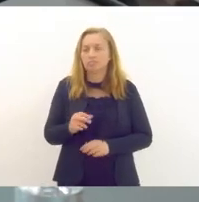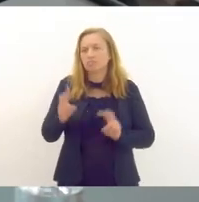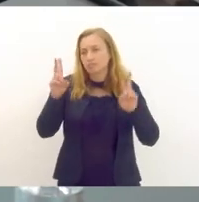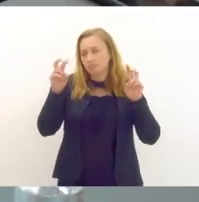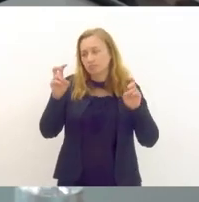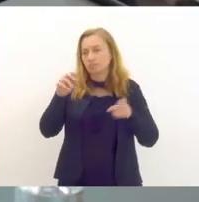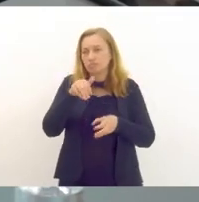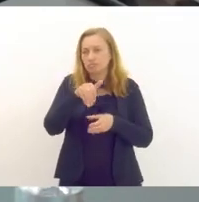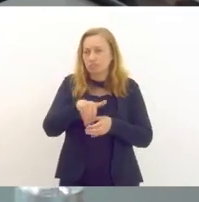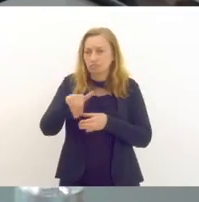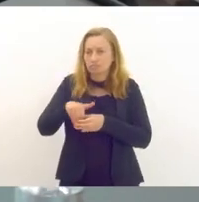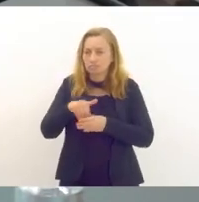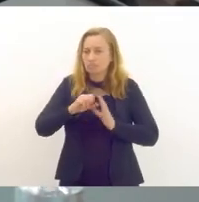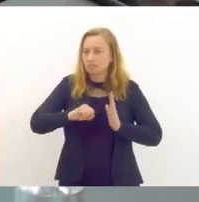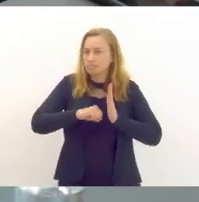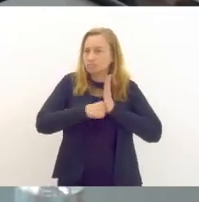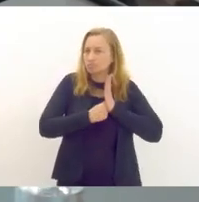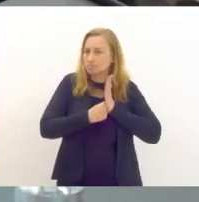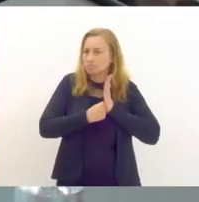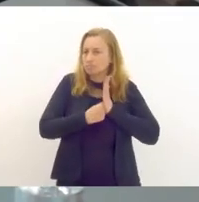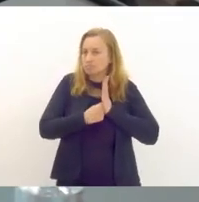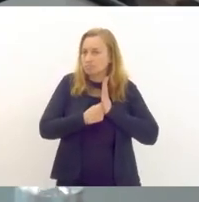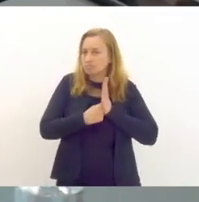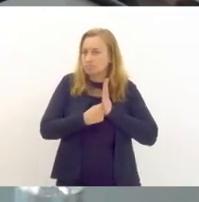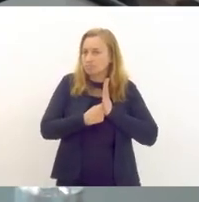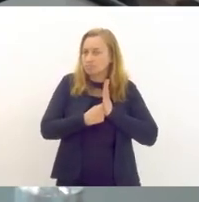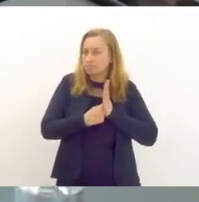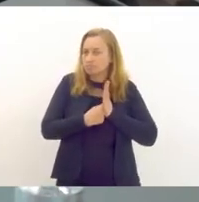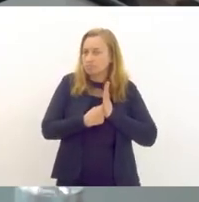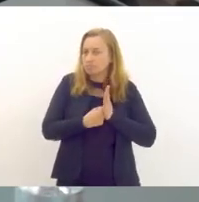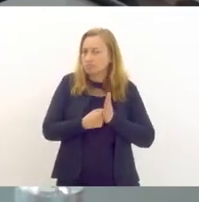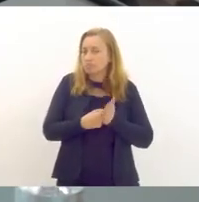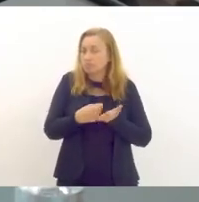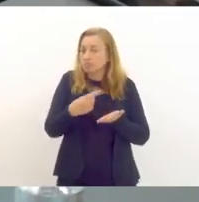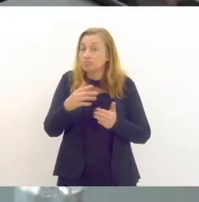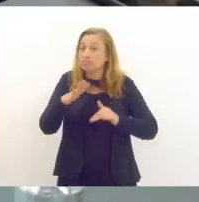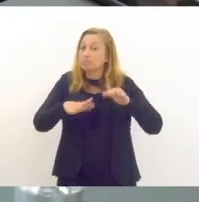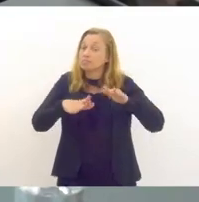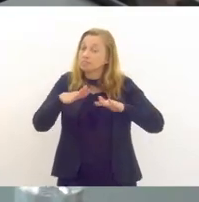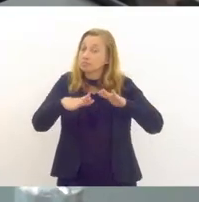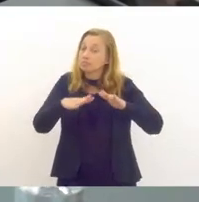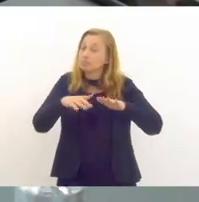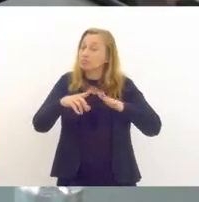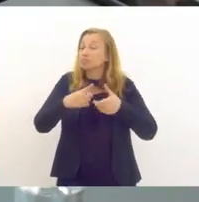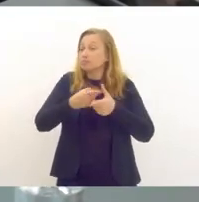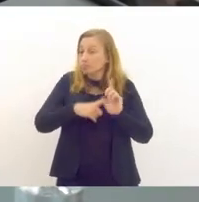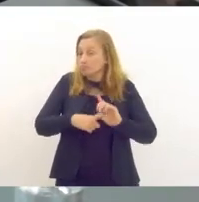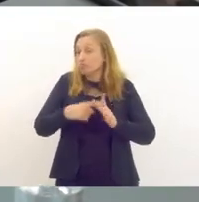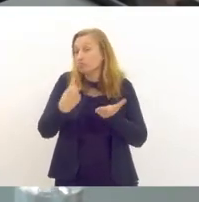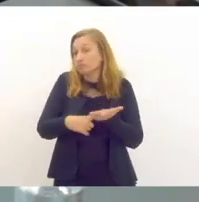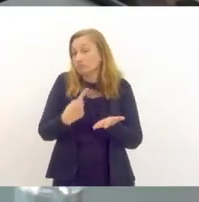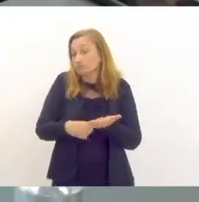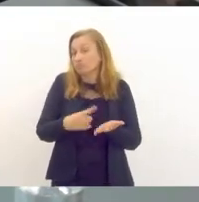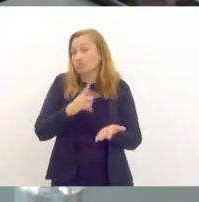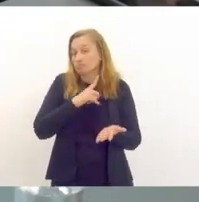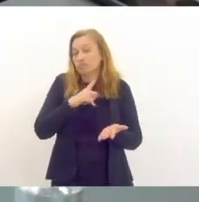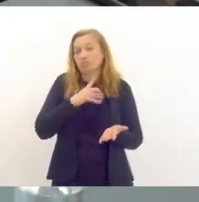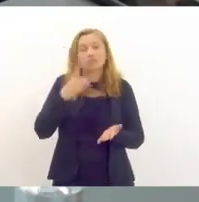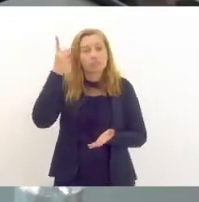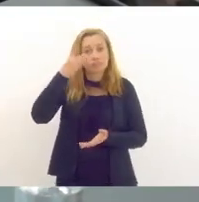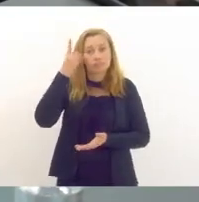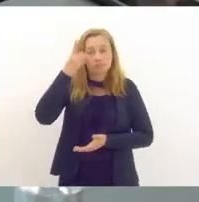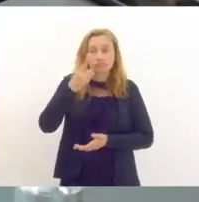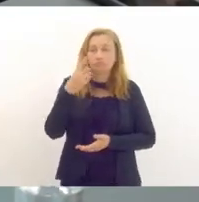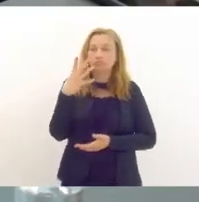questões da votação de veto elas partem de um acordo aqui dentro tem deputados aqui com quatro mandatos